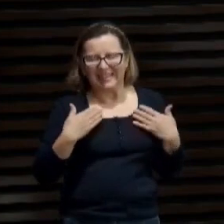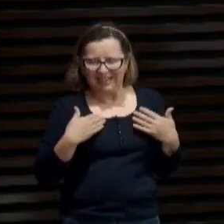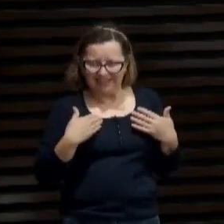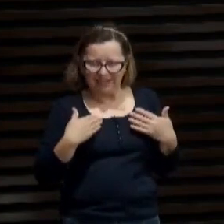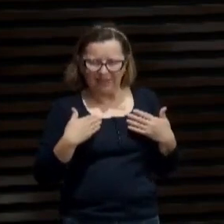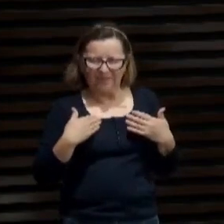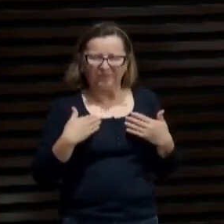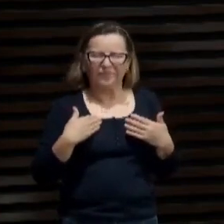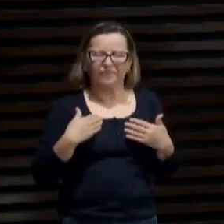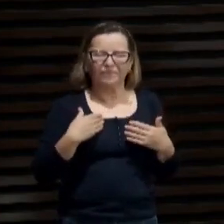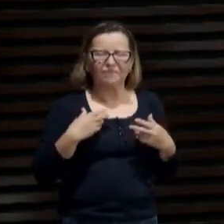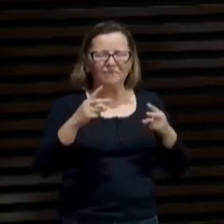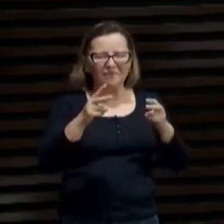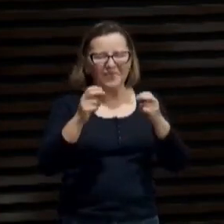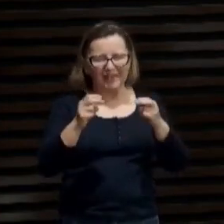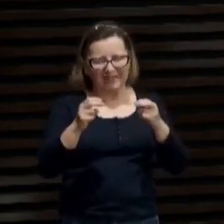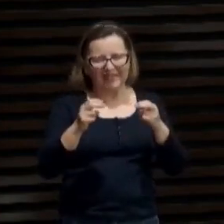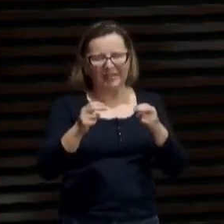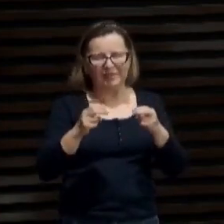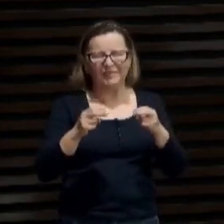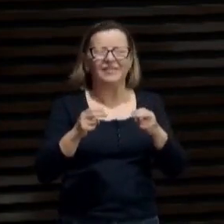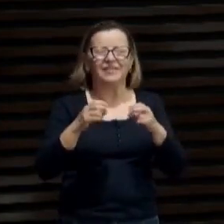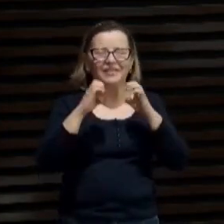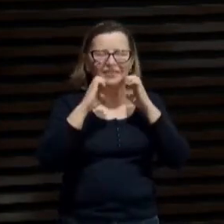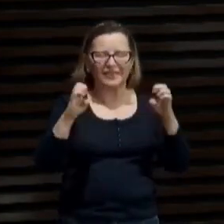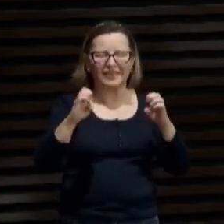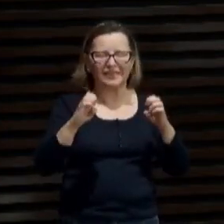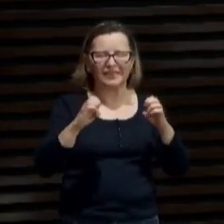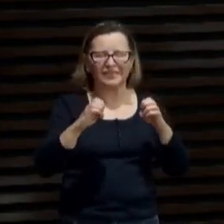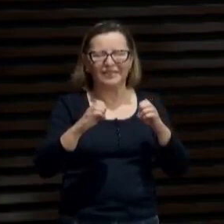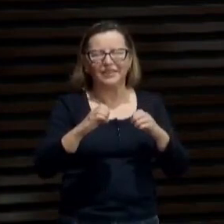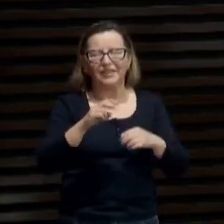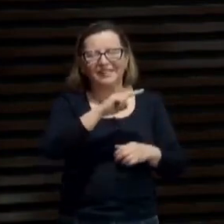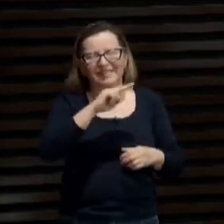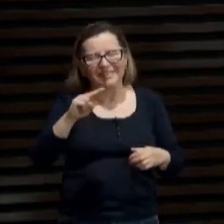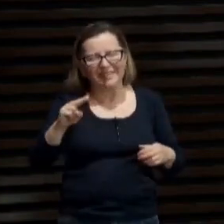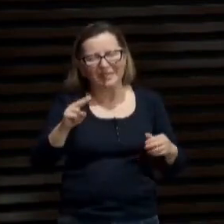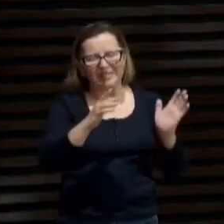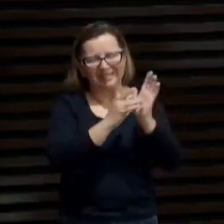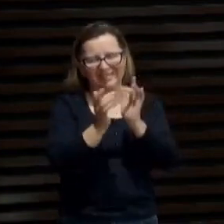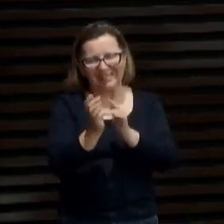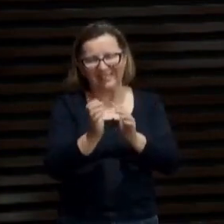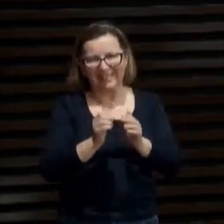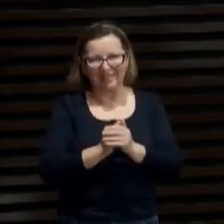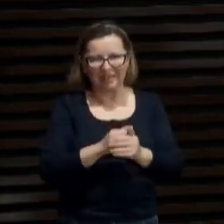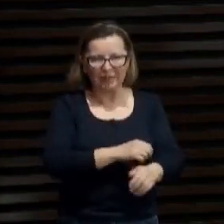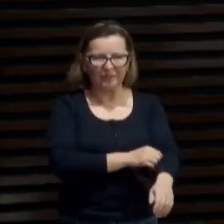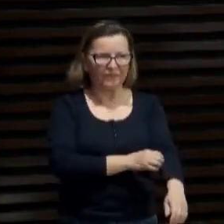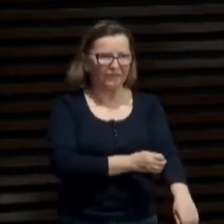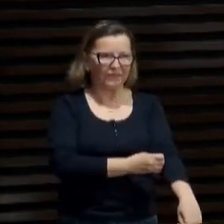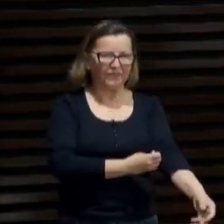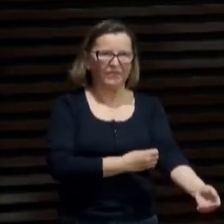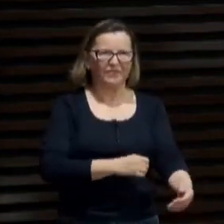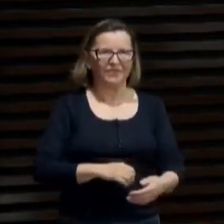convertam a Ti. Esse é o nosso pedido, em nome de Jesus. Amém. Amados, eu gostaria